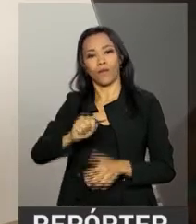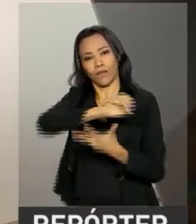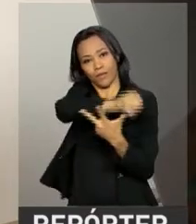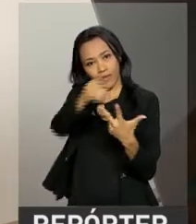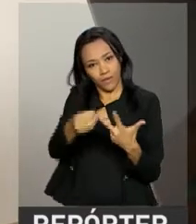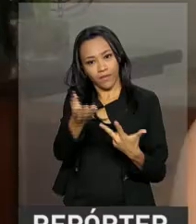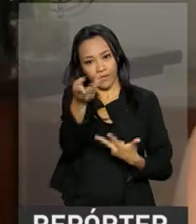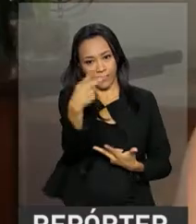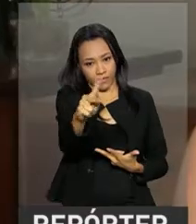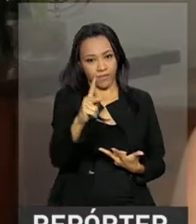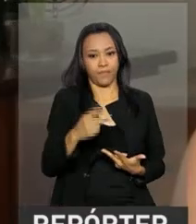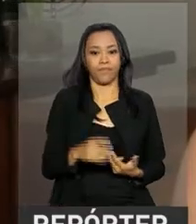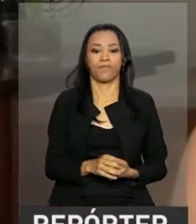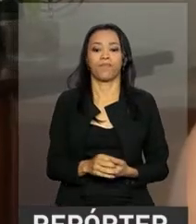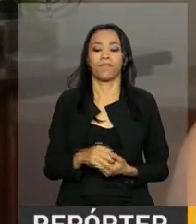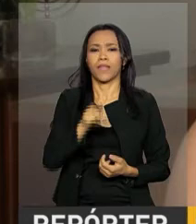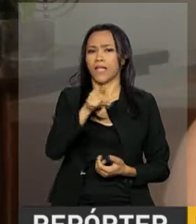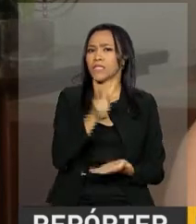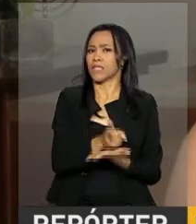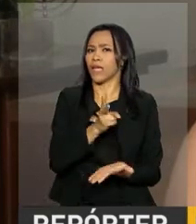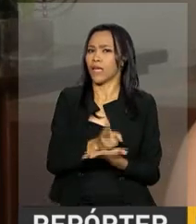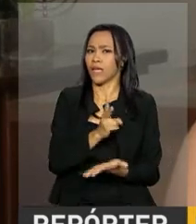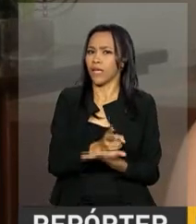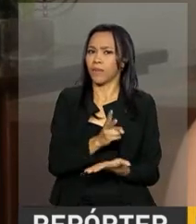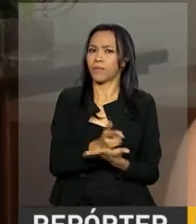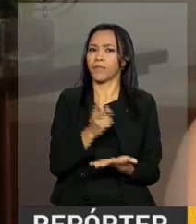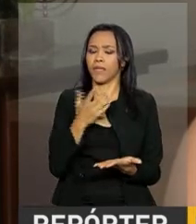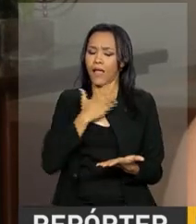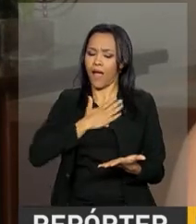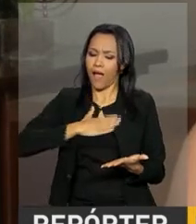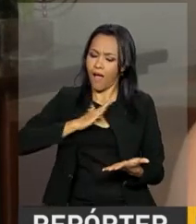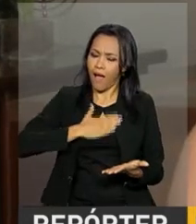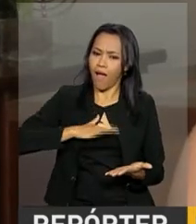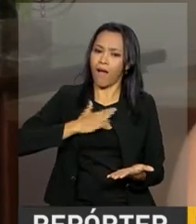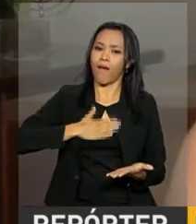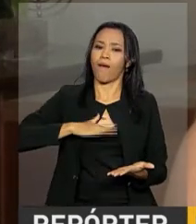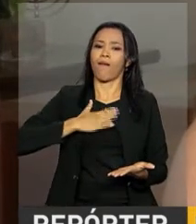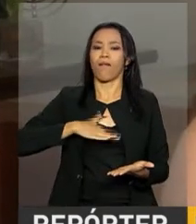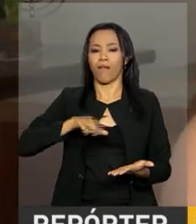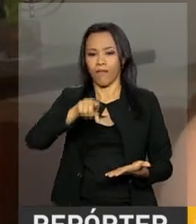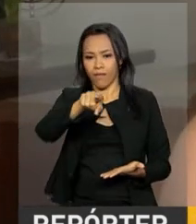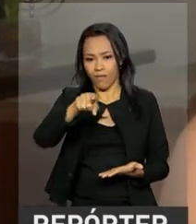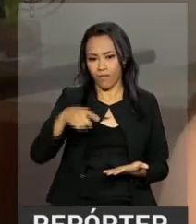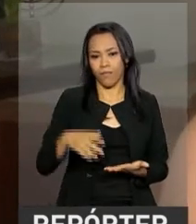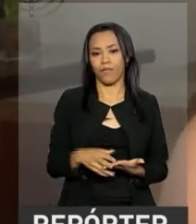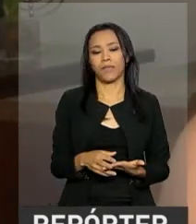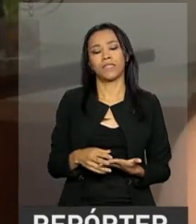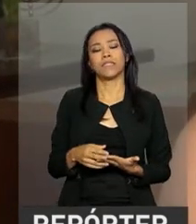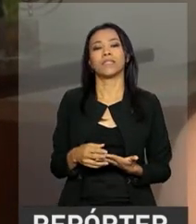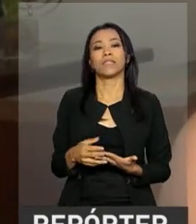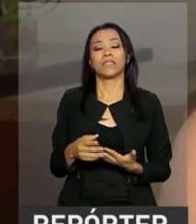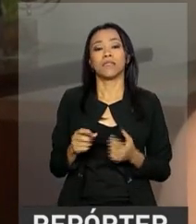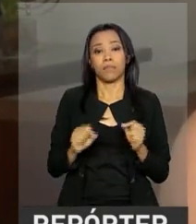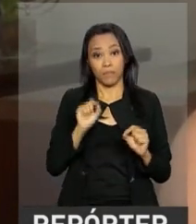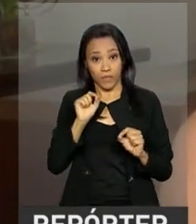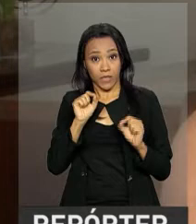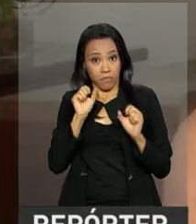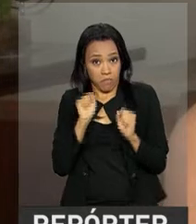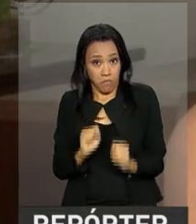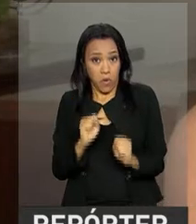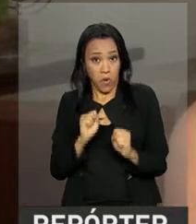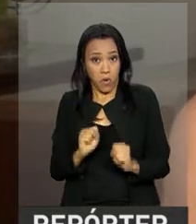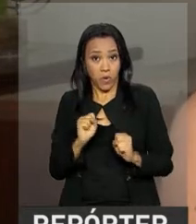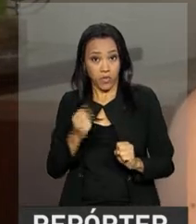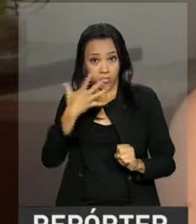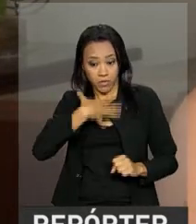médio enem sempre entro procuro manter bastante calma né mas por excelência o real mesmo é que pode me botar